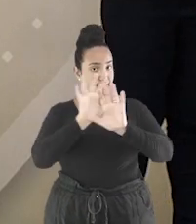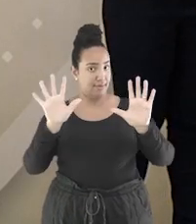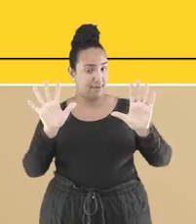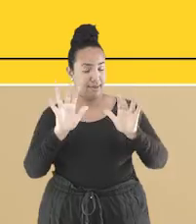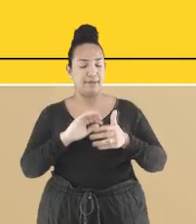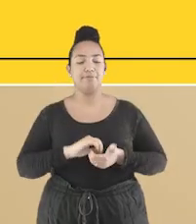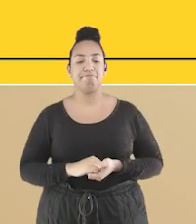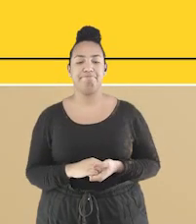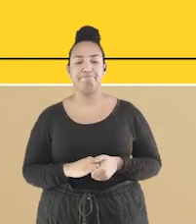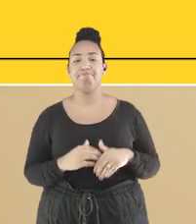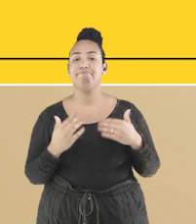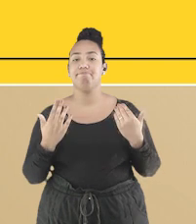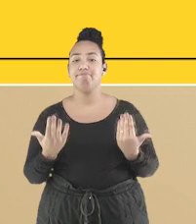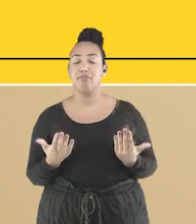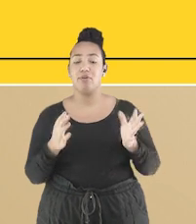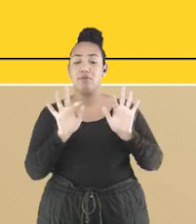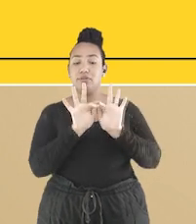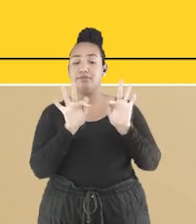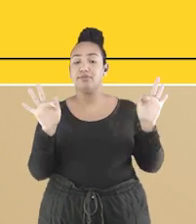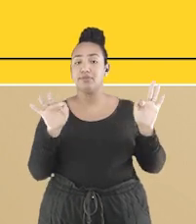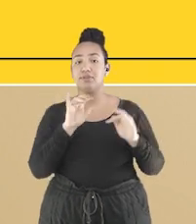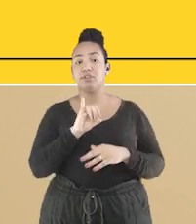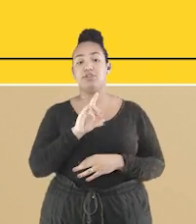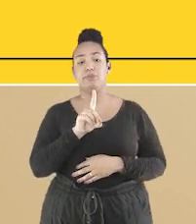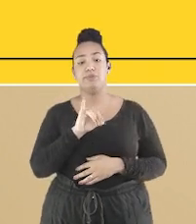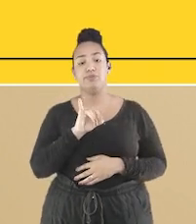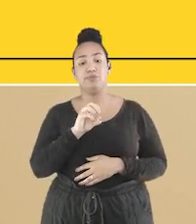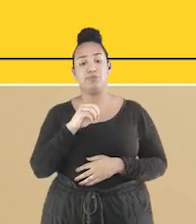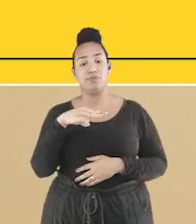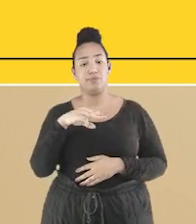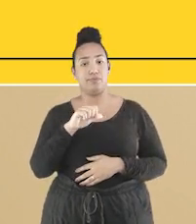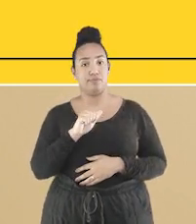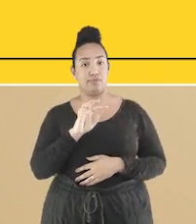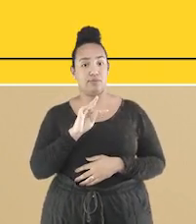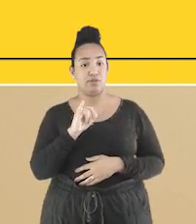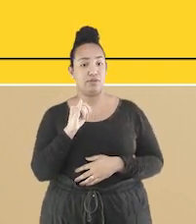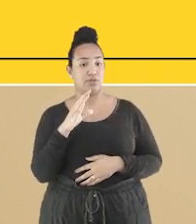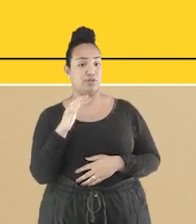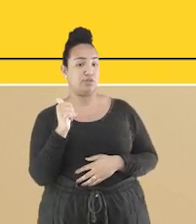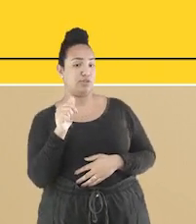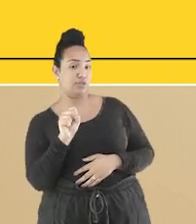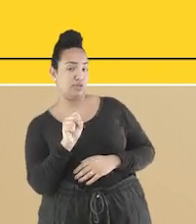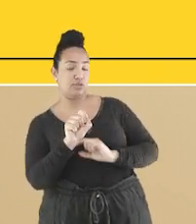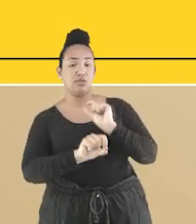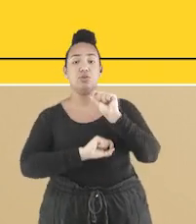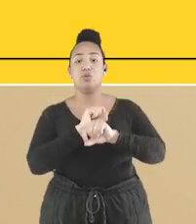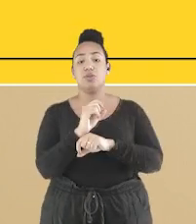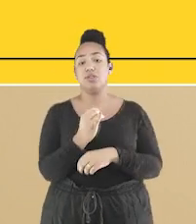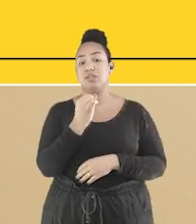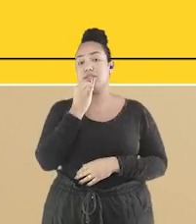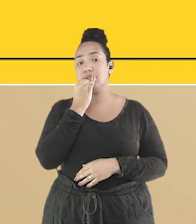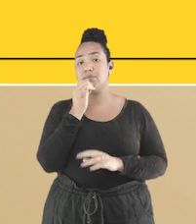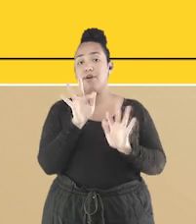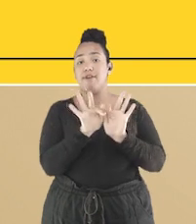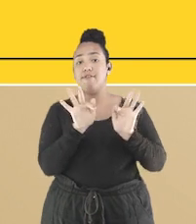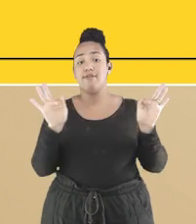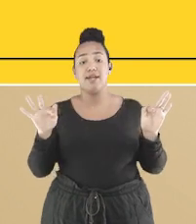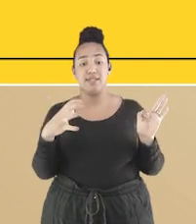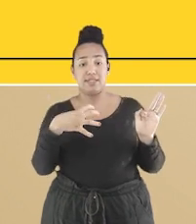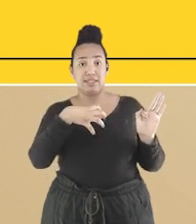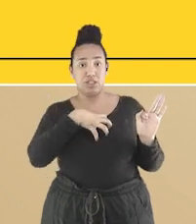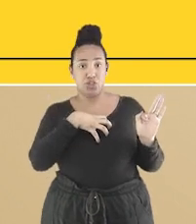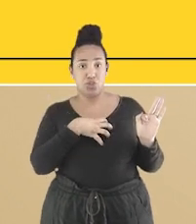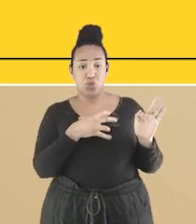elas? Expressões idiomáticas é o nome dado às frases em que o sentido vai além das